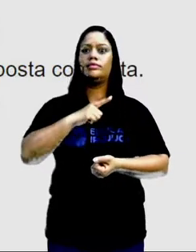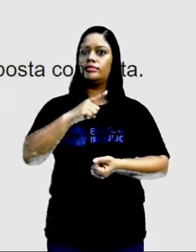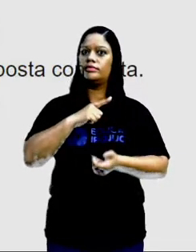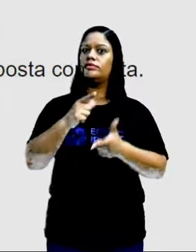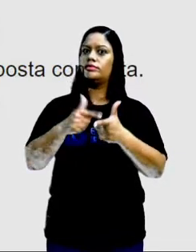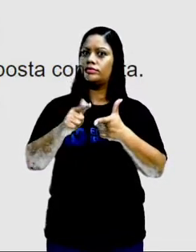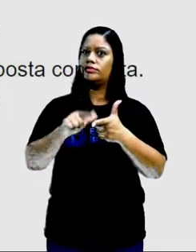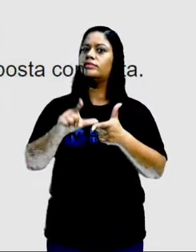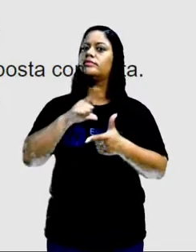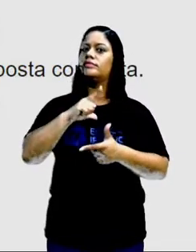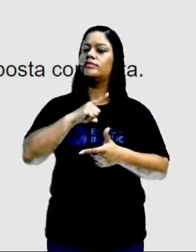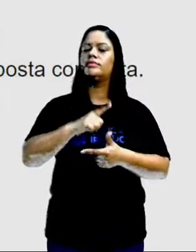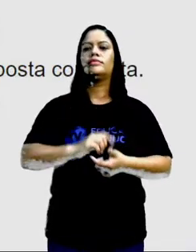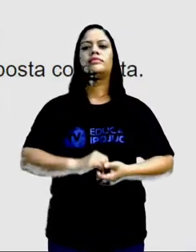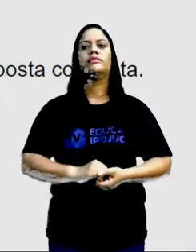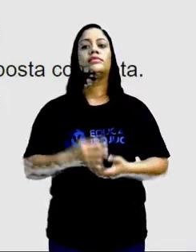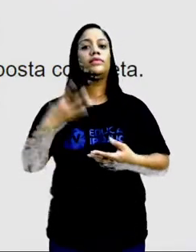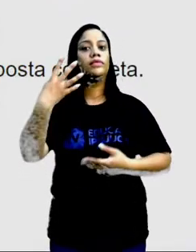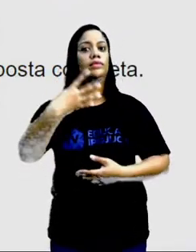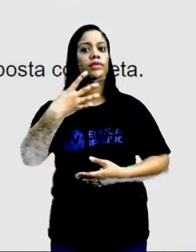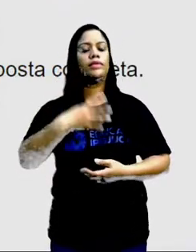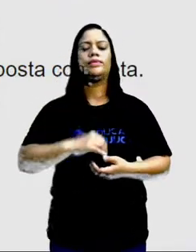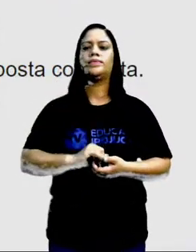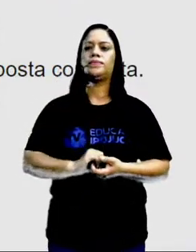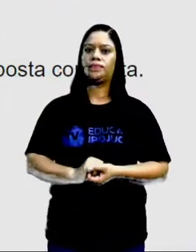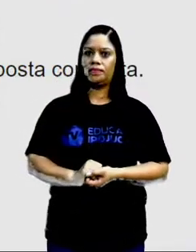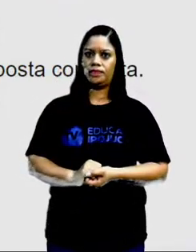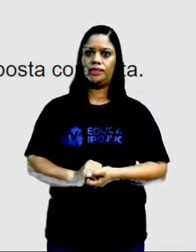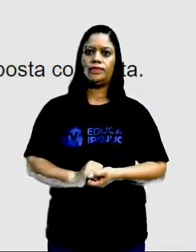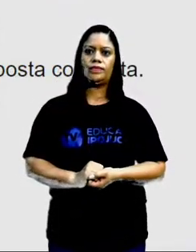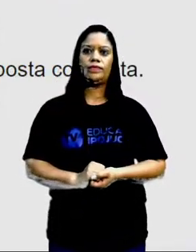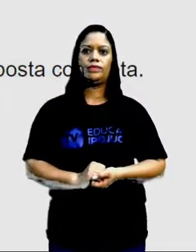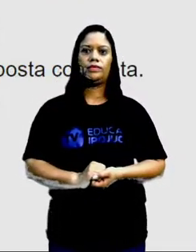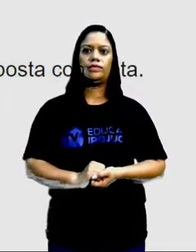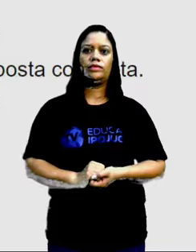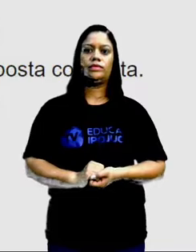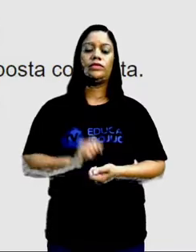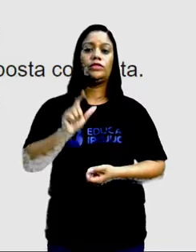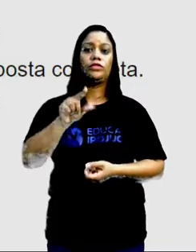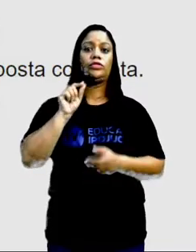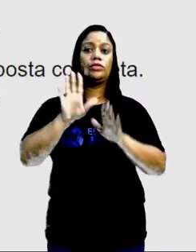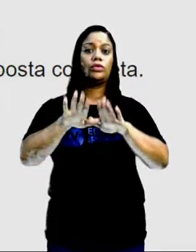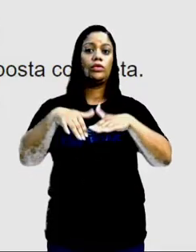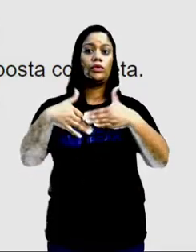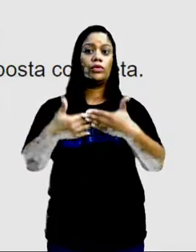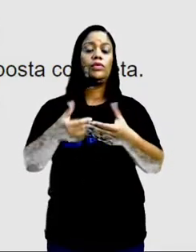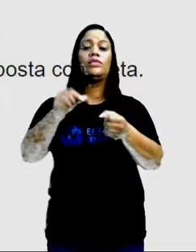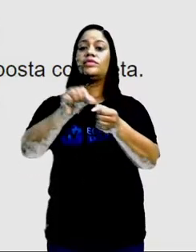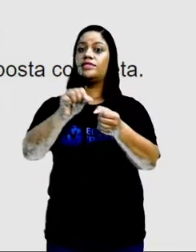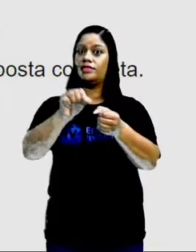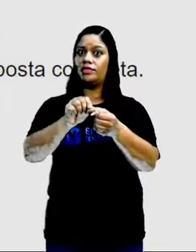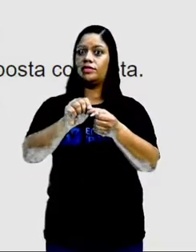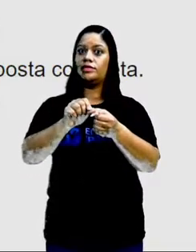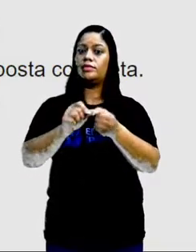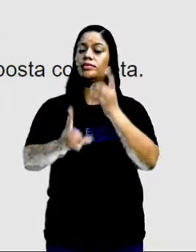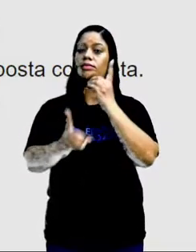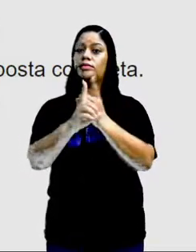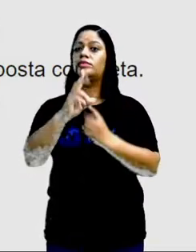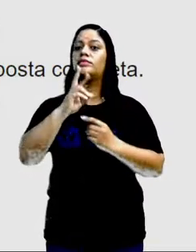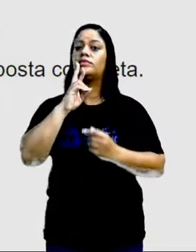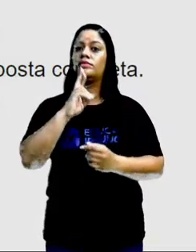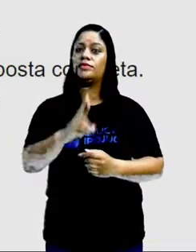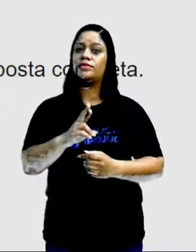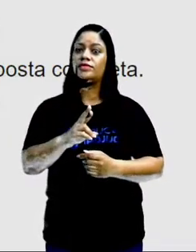problema oferece. 4. Determinar o cálculo que deve ser feito. Justamente lá na